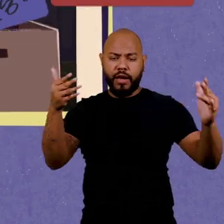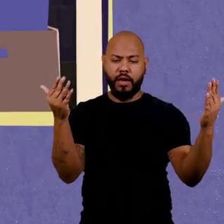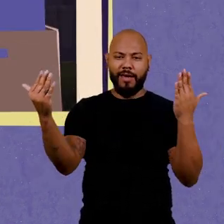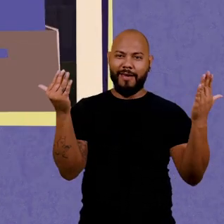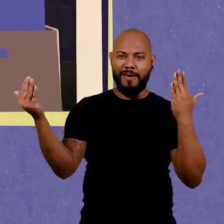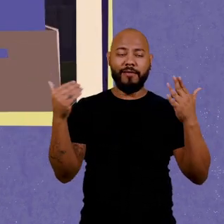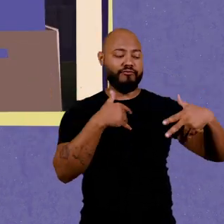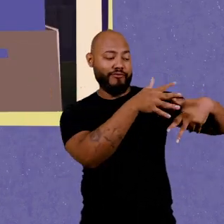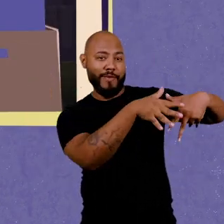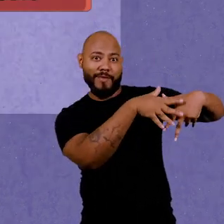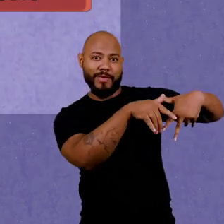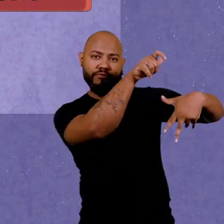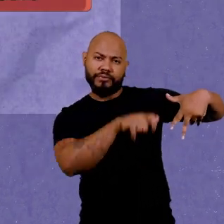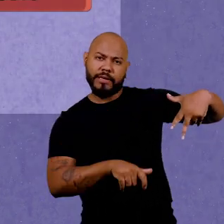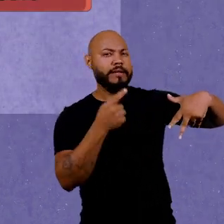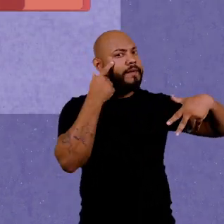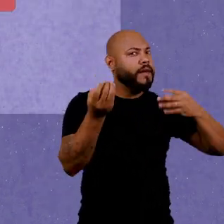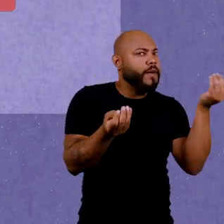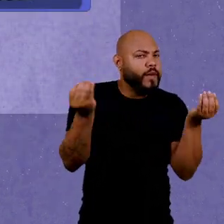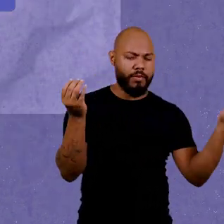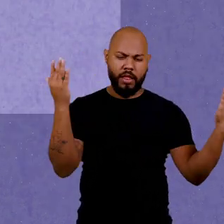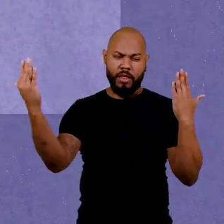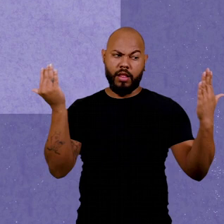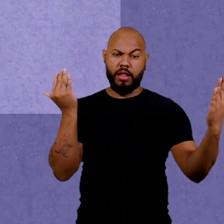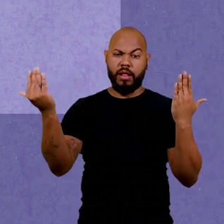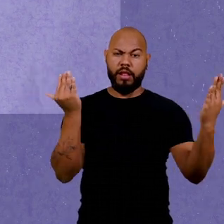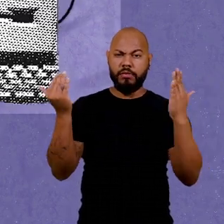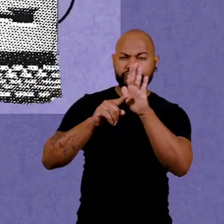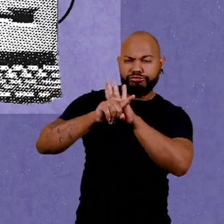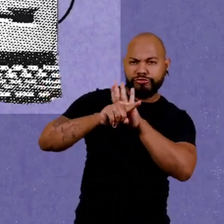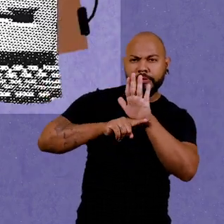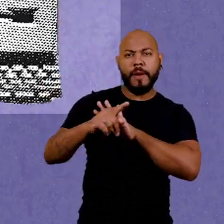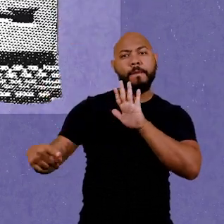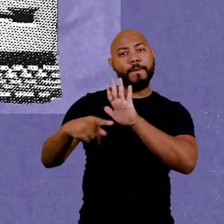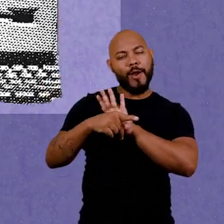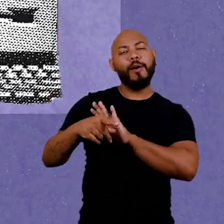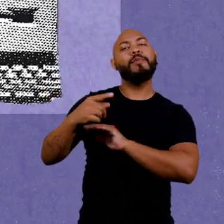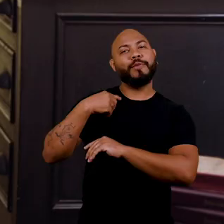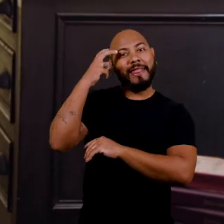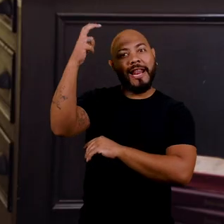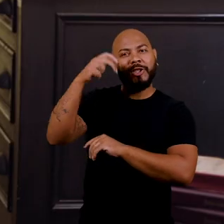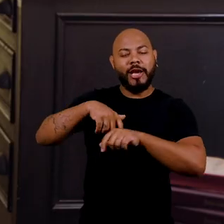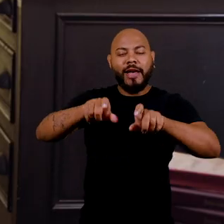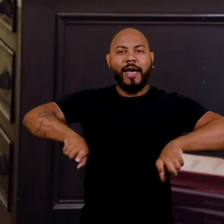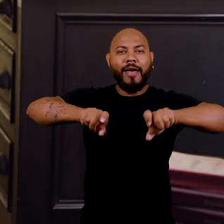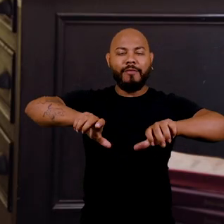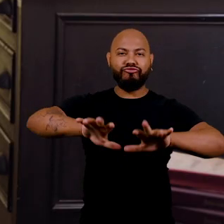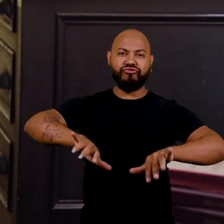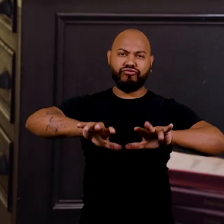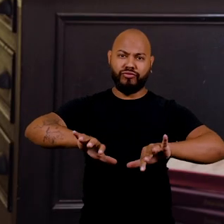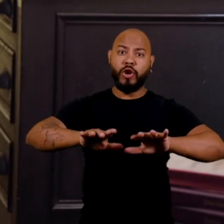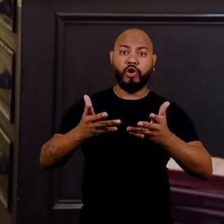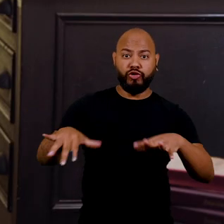os dados de sobrevida da paciente, epidemiológicos, e a gente submeteu isso à análise de inteligência artificial. E a gente fez um